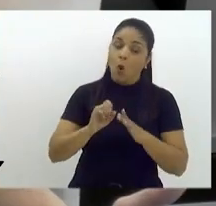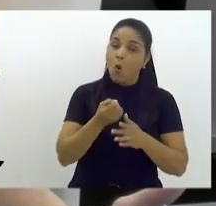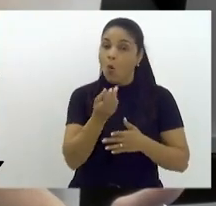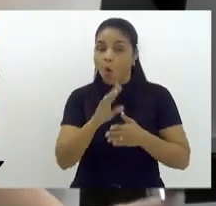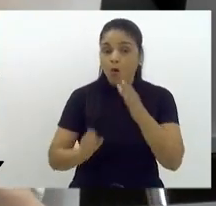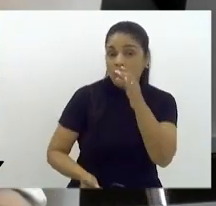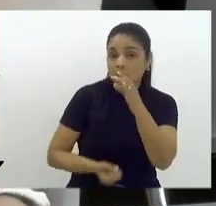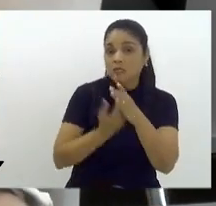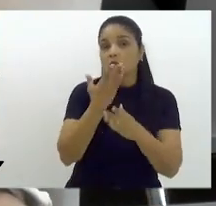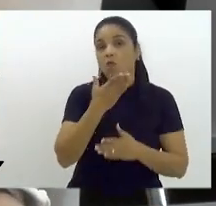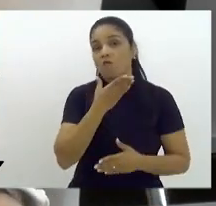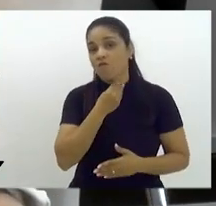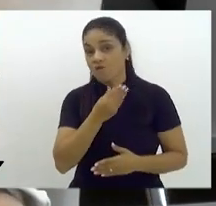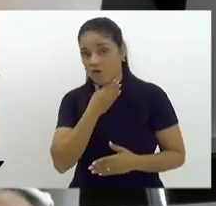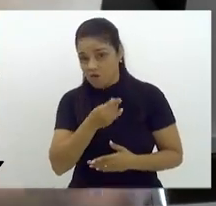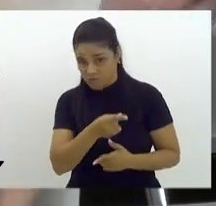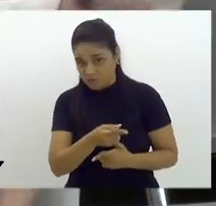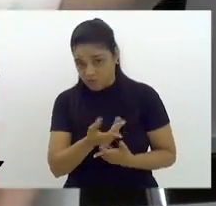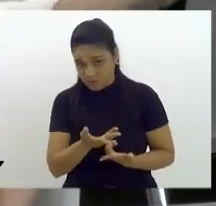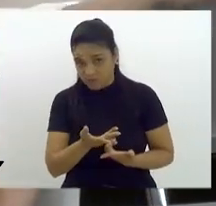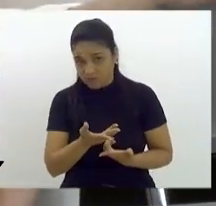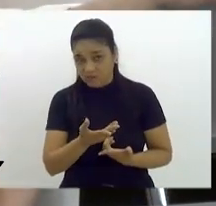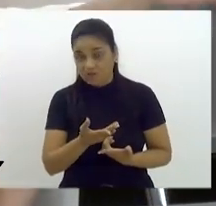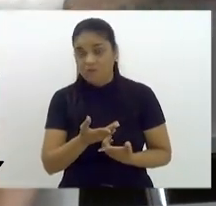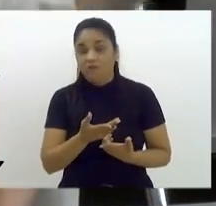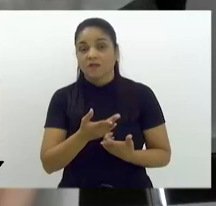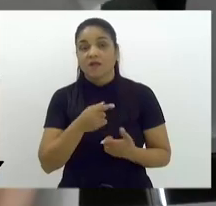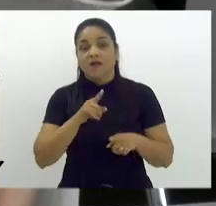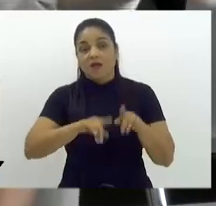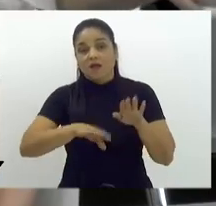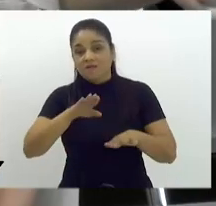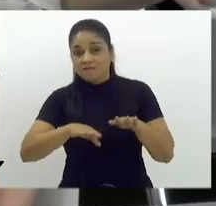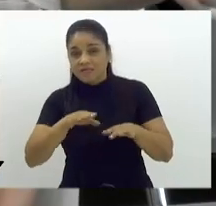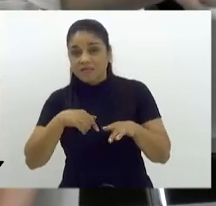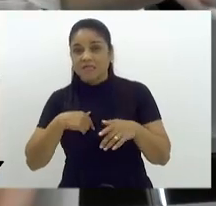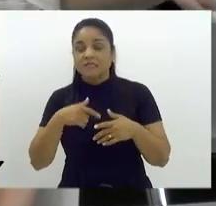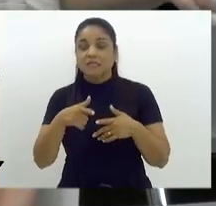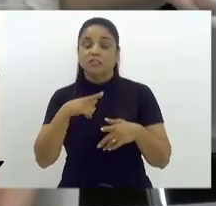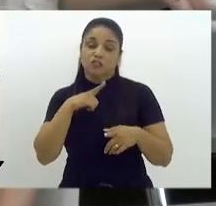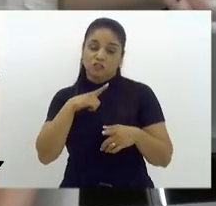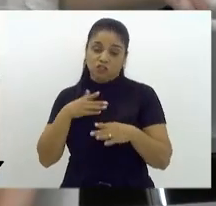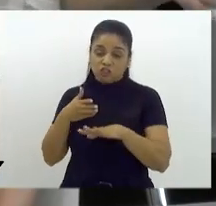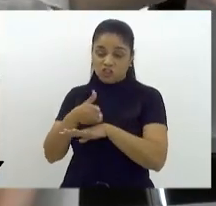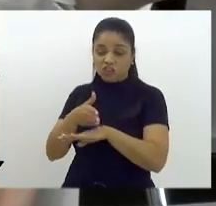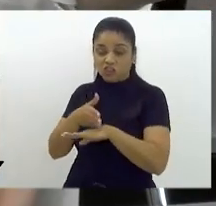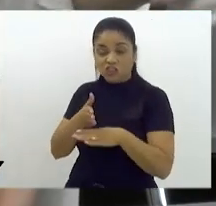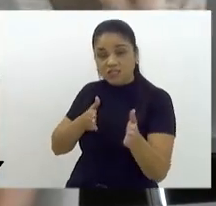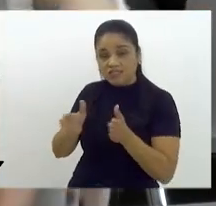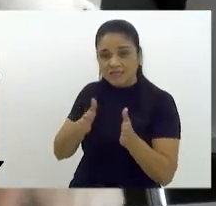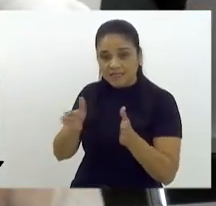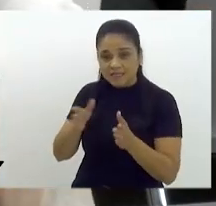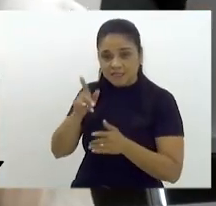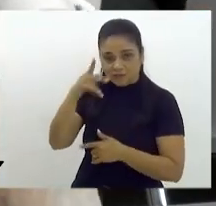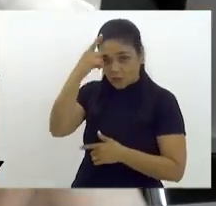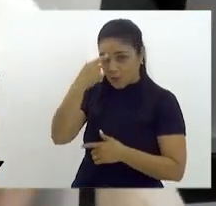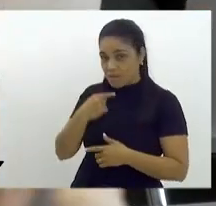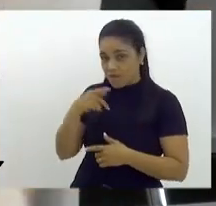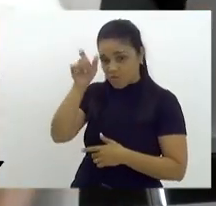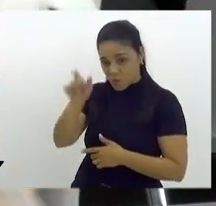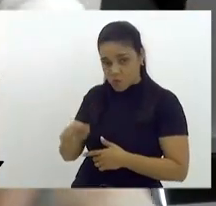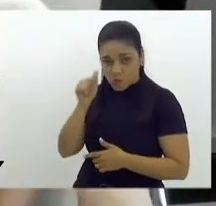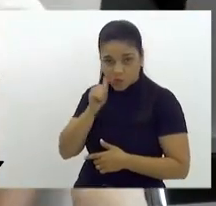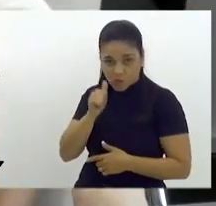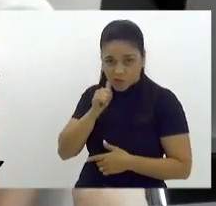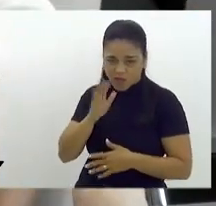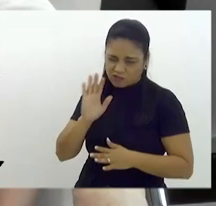Pode ser fake né muitas vezes ele captura ele tinha acesso ao perfil da vítima por algum motivo porque já dominava isso